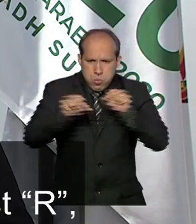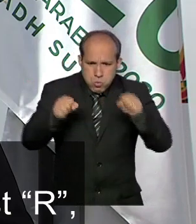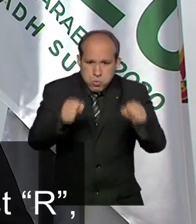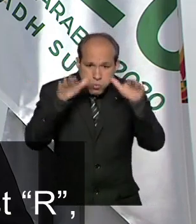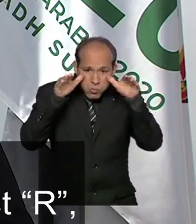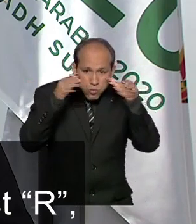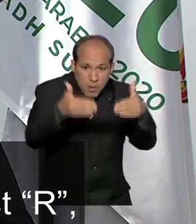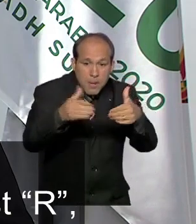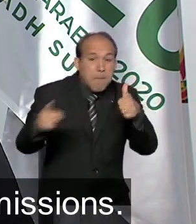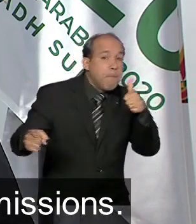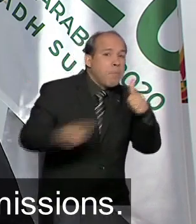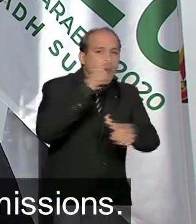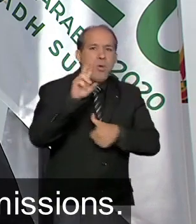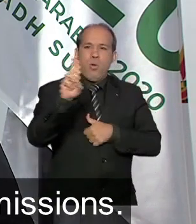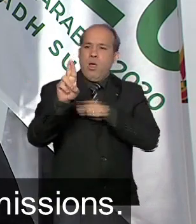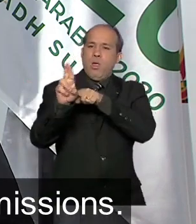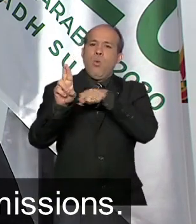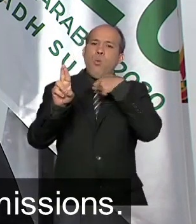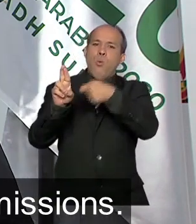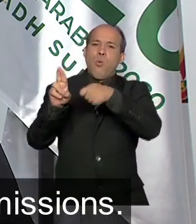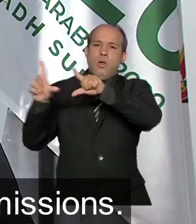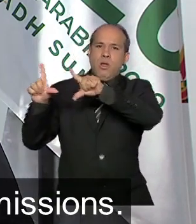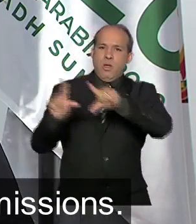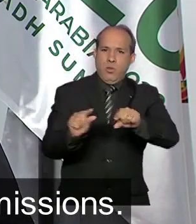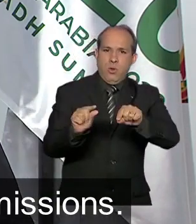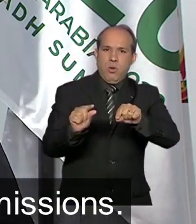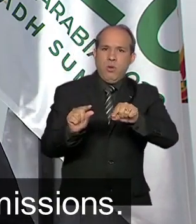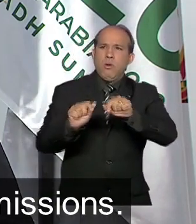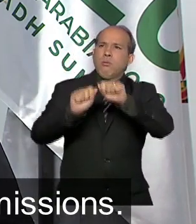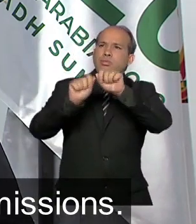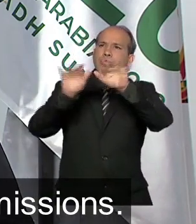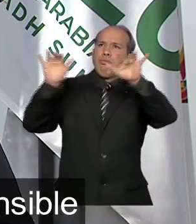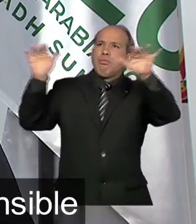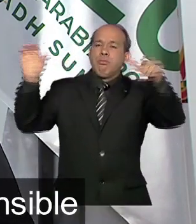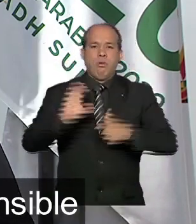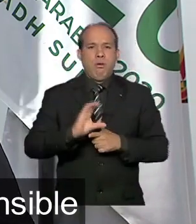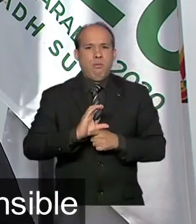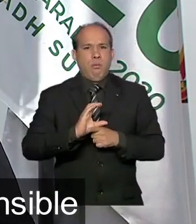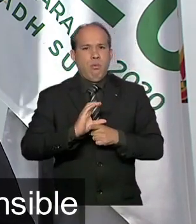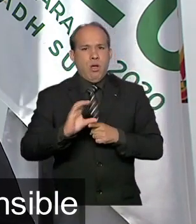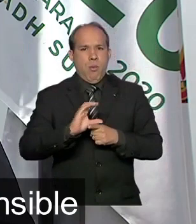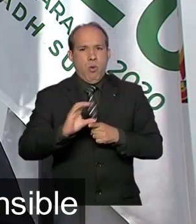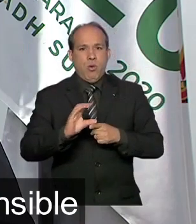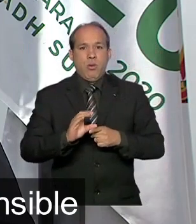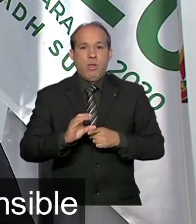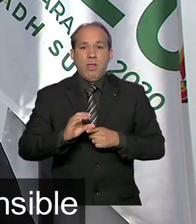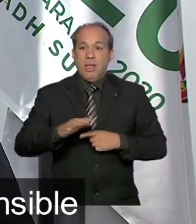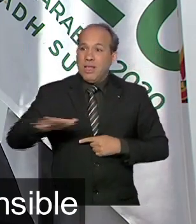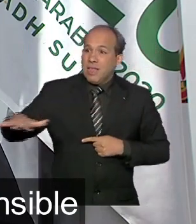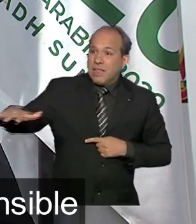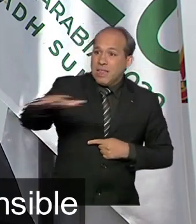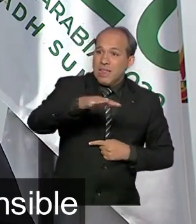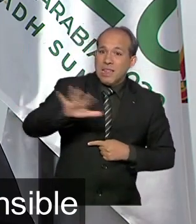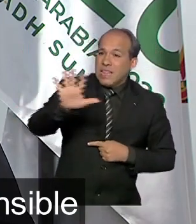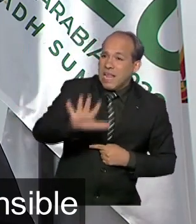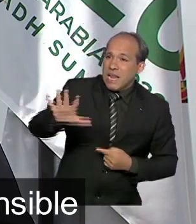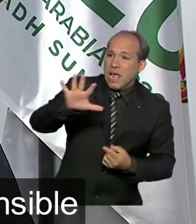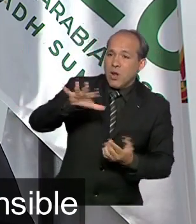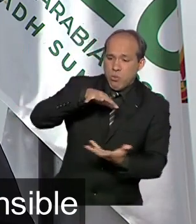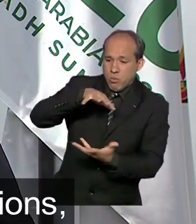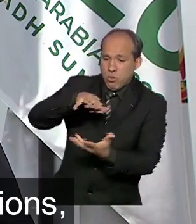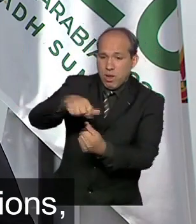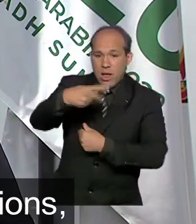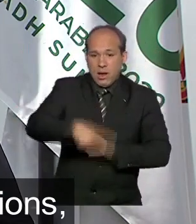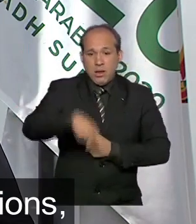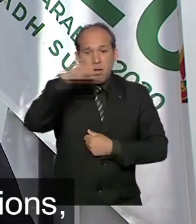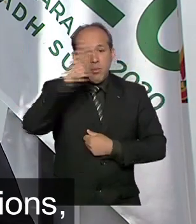concentrado no primeiro R que é redução das emissões de carbono no cenário Mundial somos